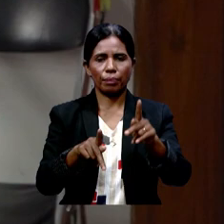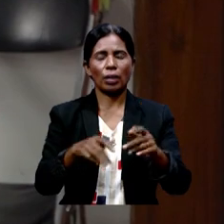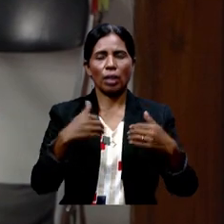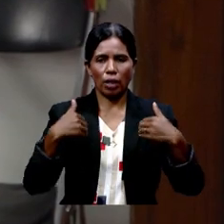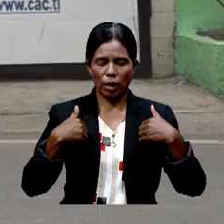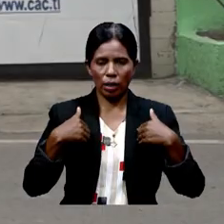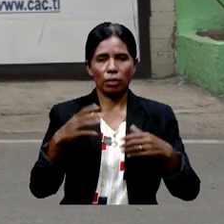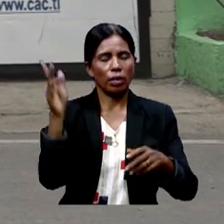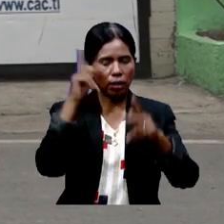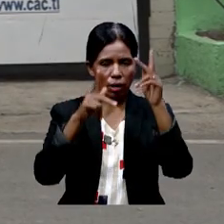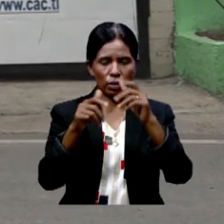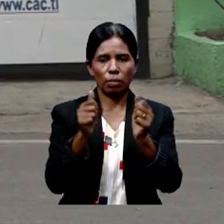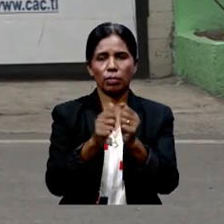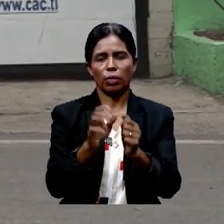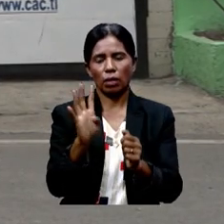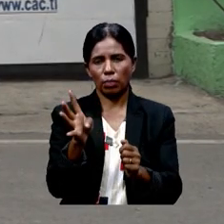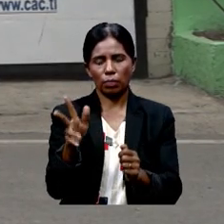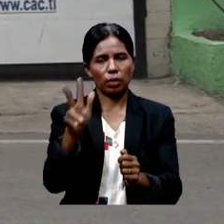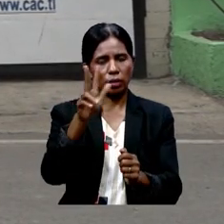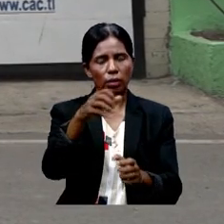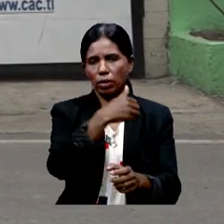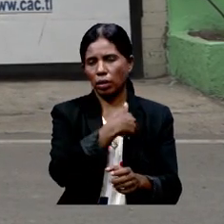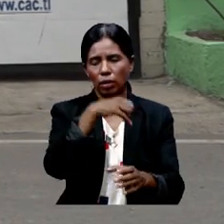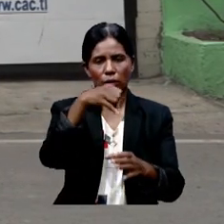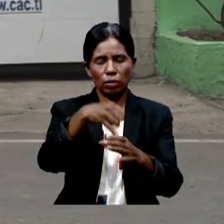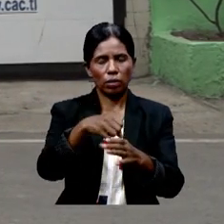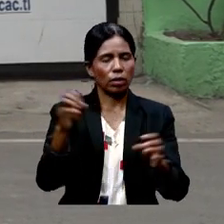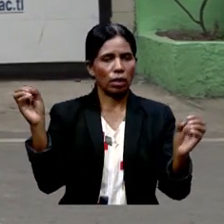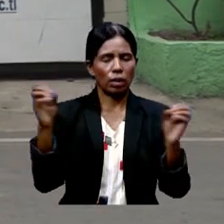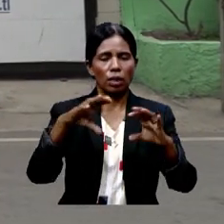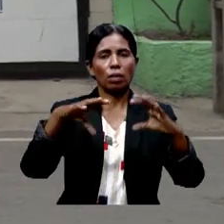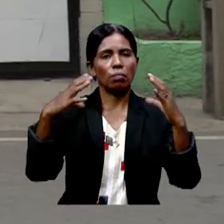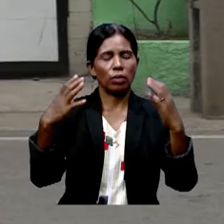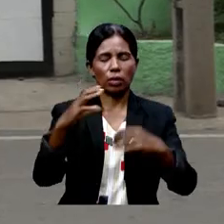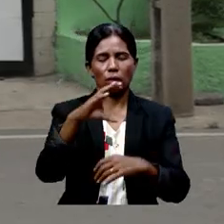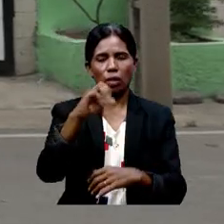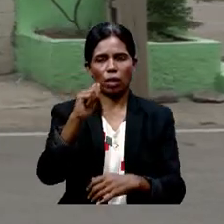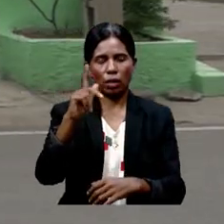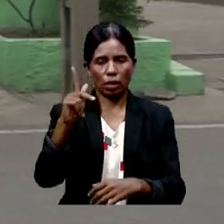caso Ratulo Rencen Tolo, se dá concluir também a lei a comissário. João Carlos Tomás Soares, Gemen.